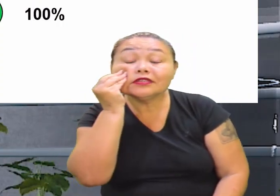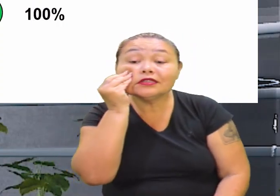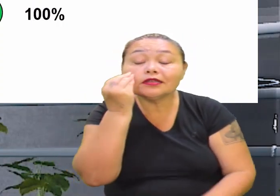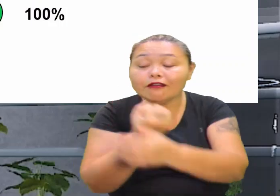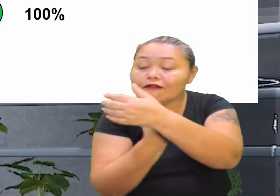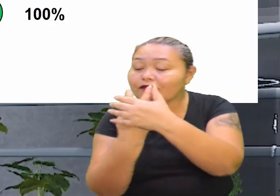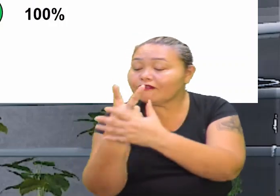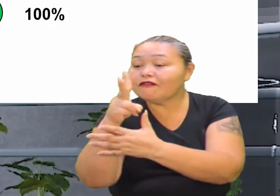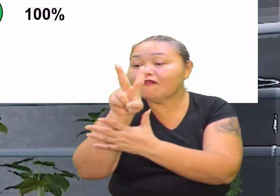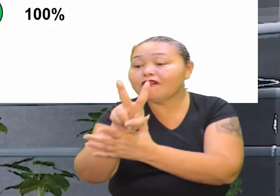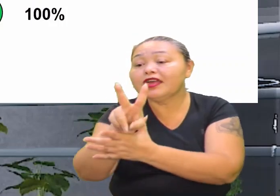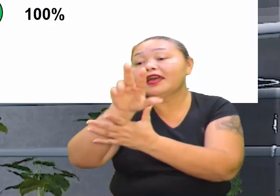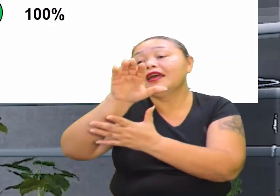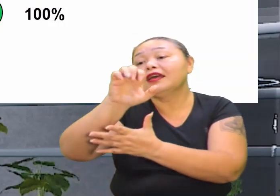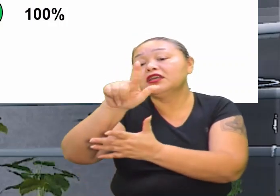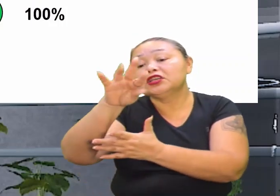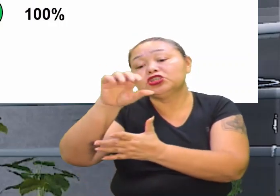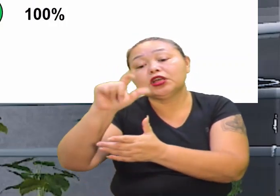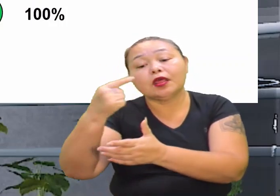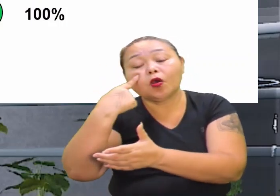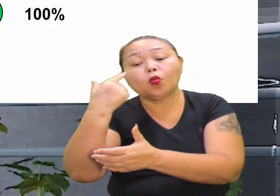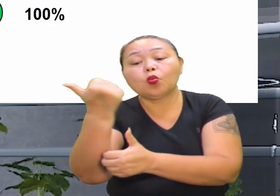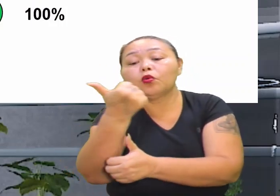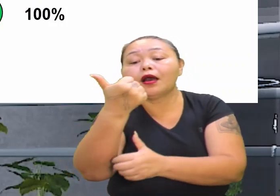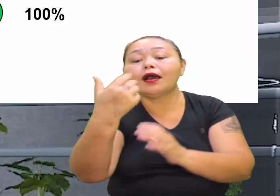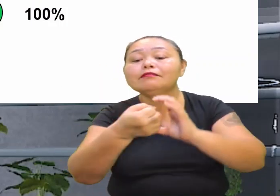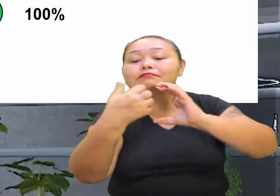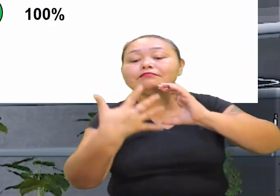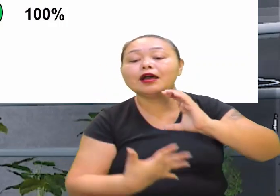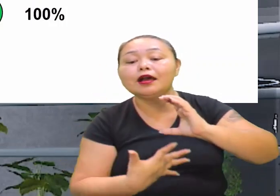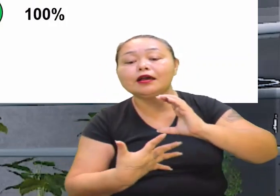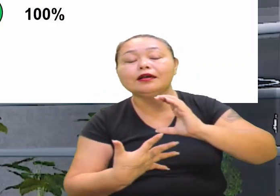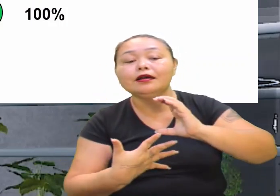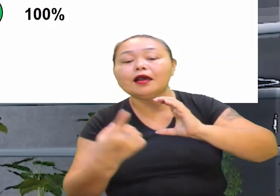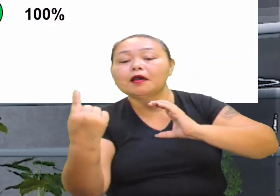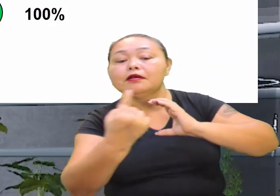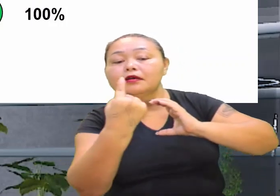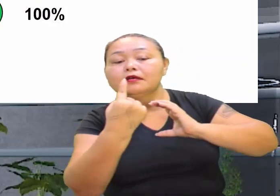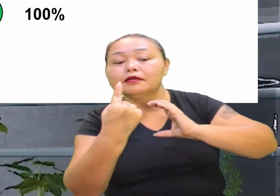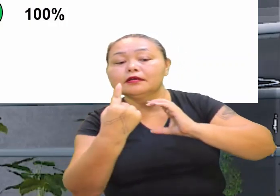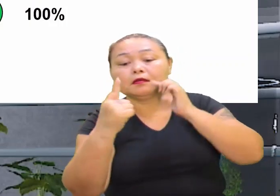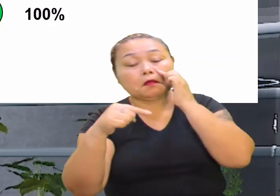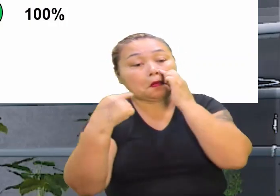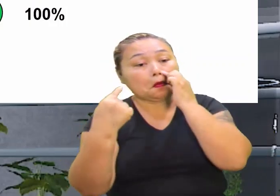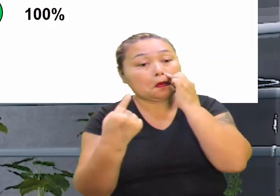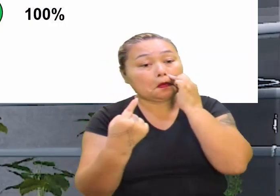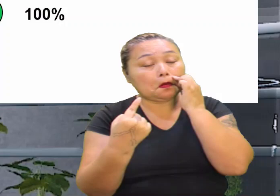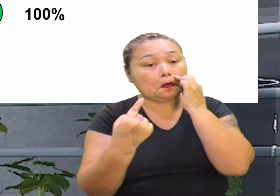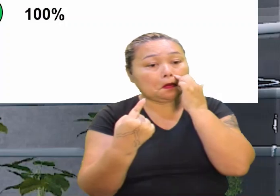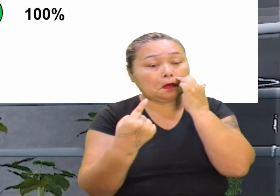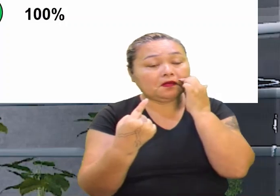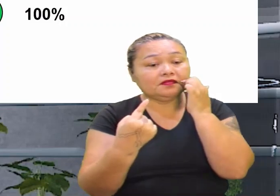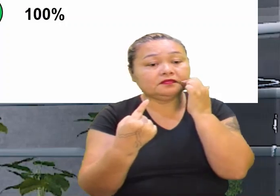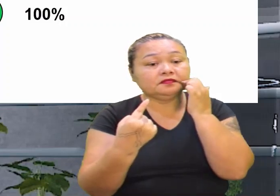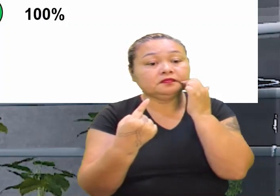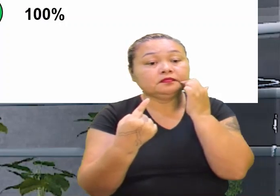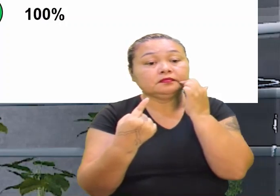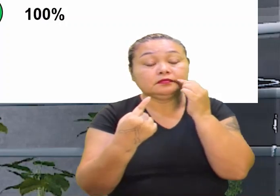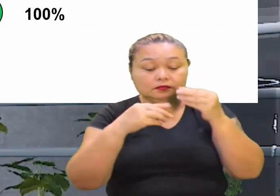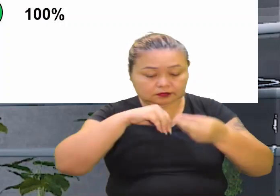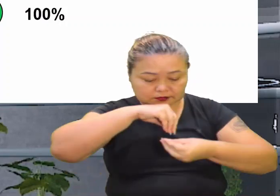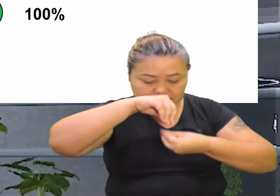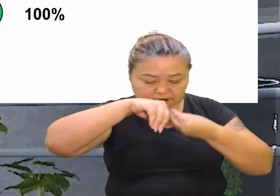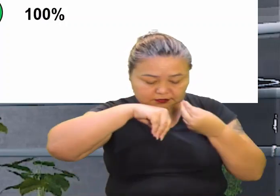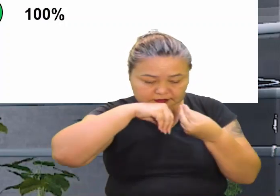que aí viu o quê? Qual é a primeira característica? Qual é a primeira experiência de Mendel? Se